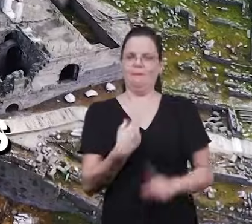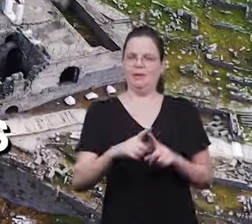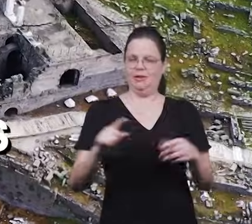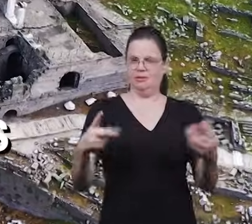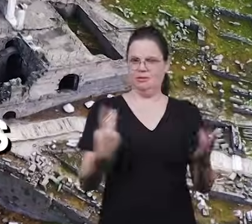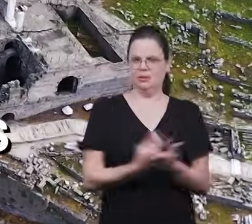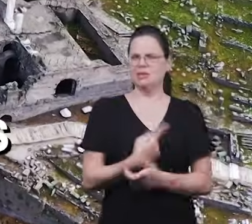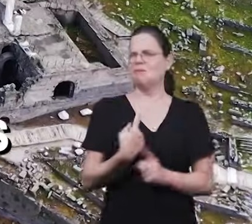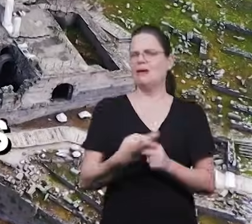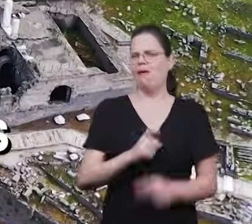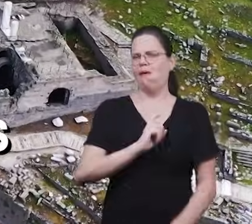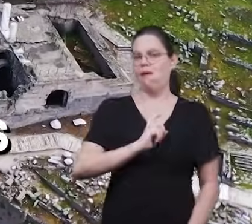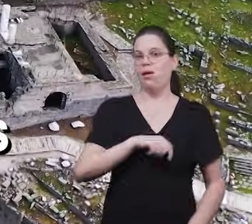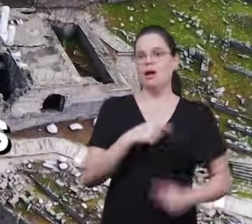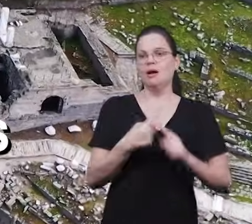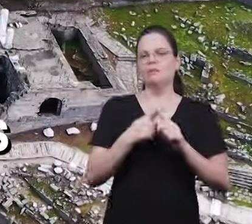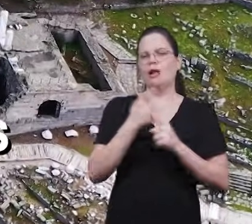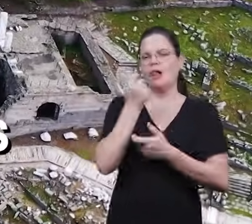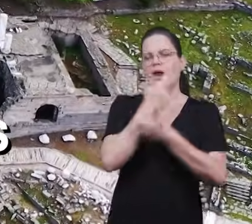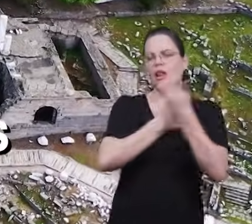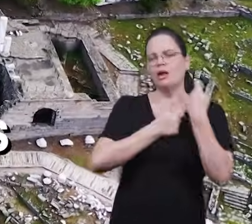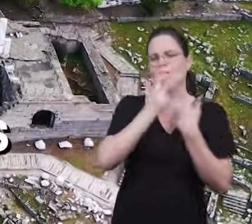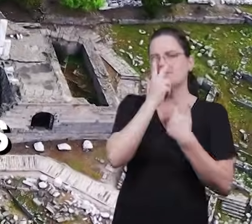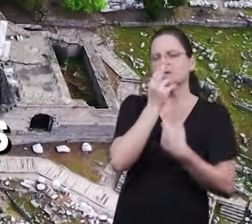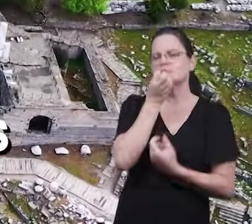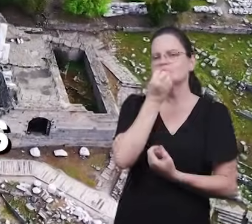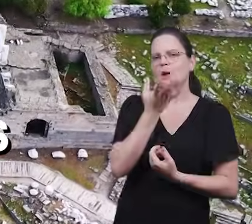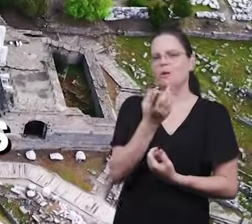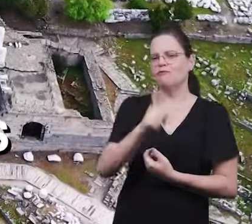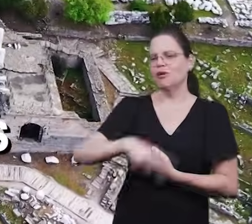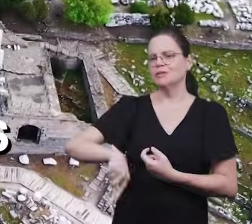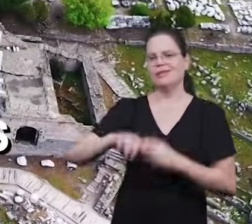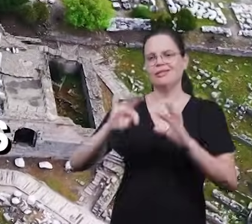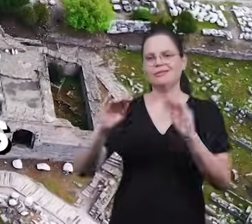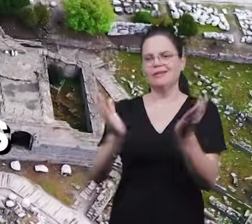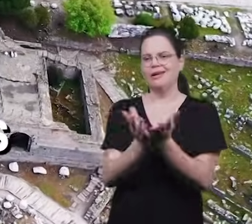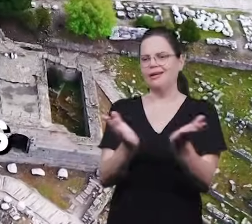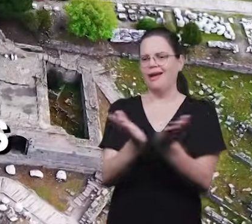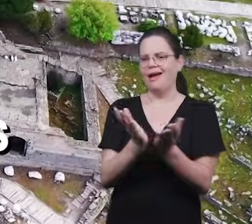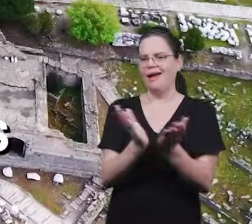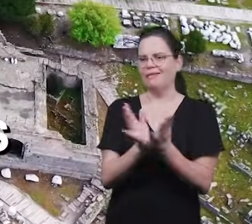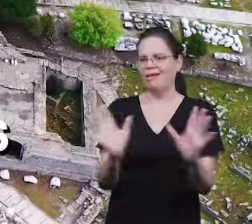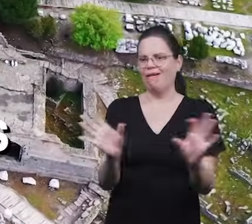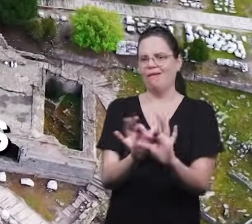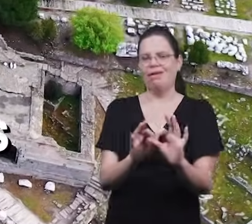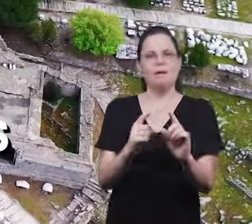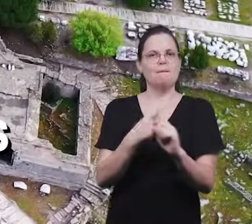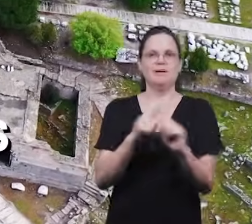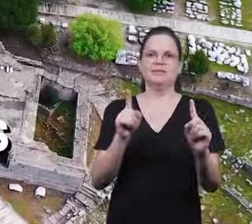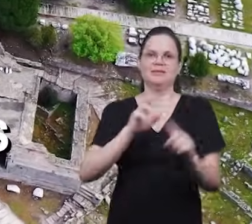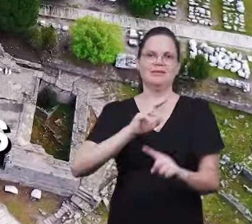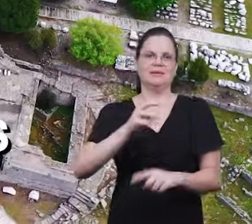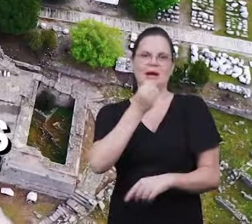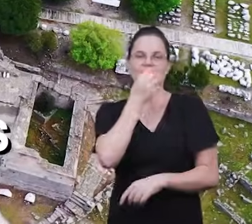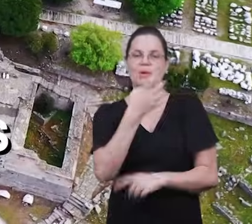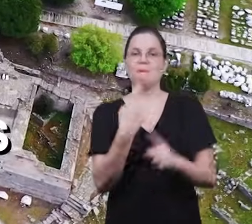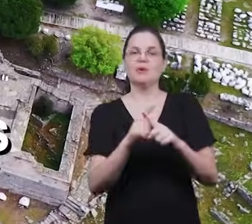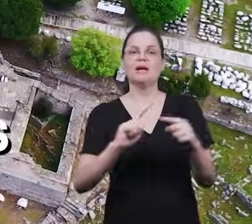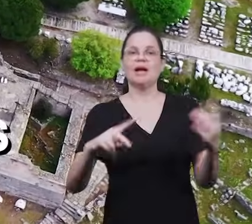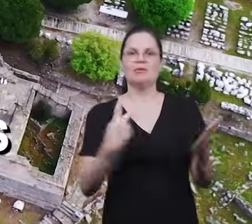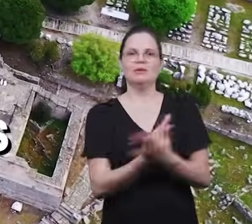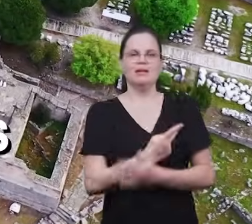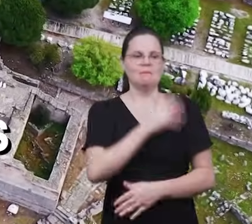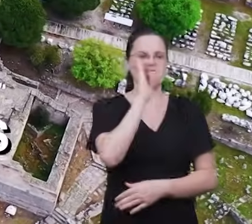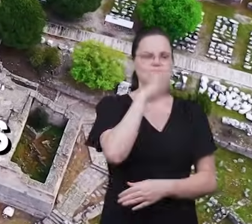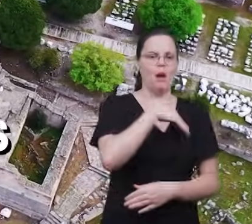que aparentemente parecia boa, mas que na verdade estava ali acontecendo uma união do joio com o trigo. E